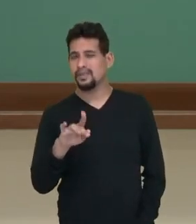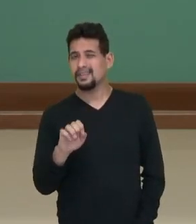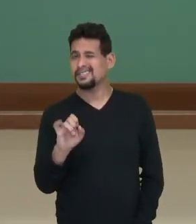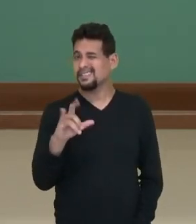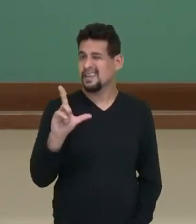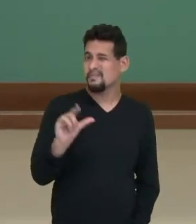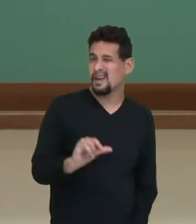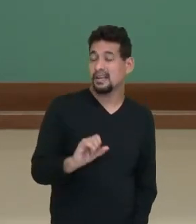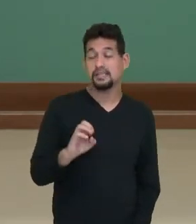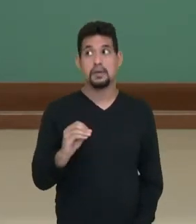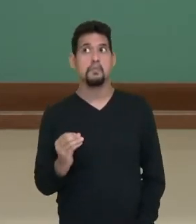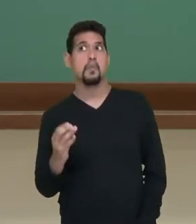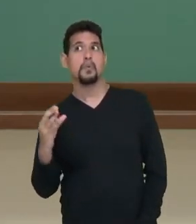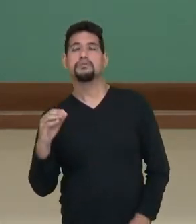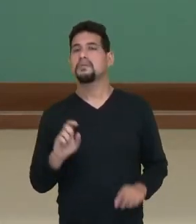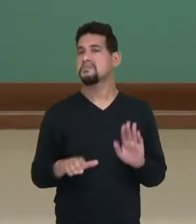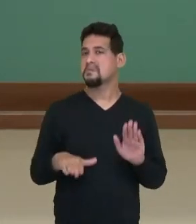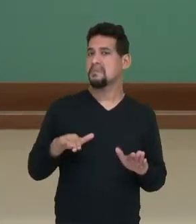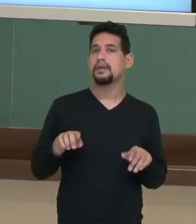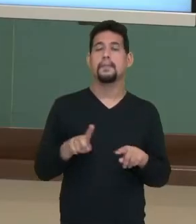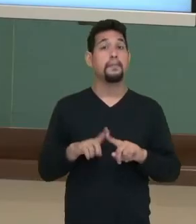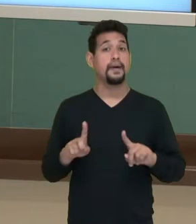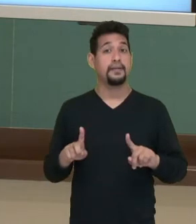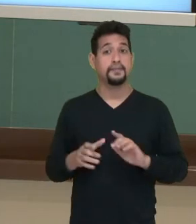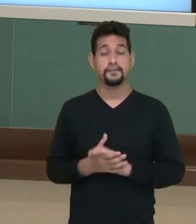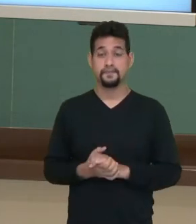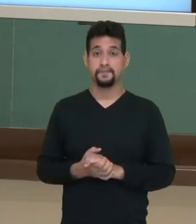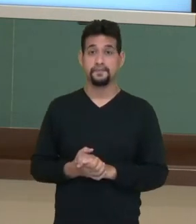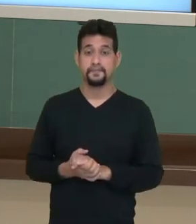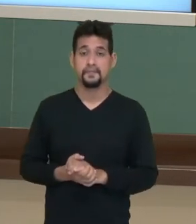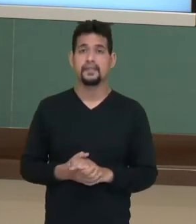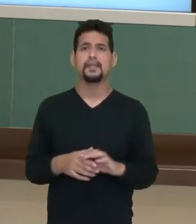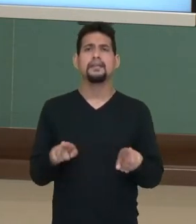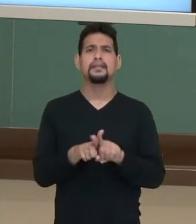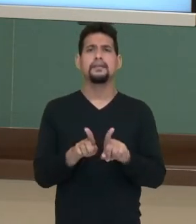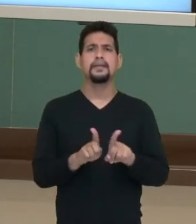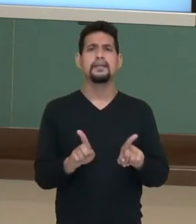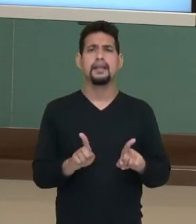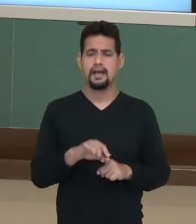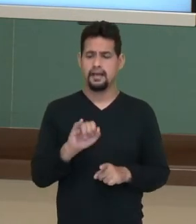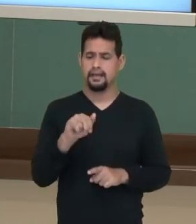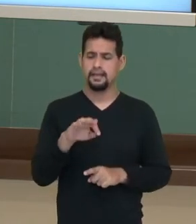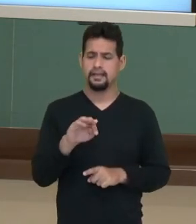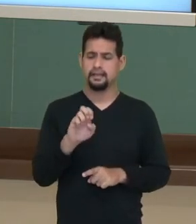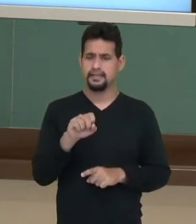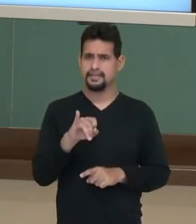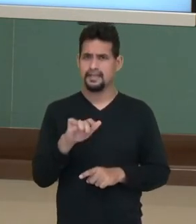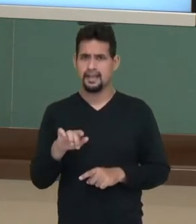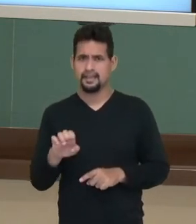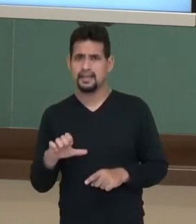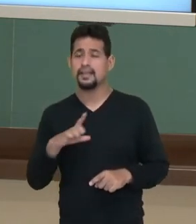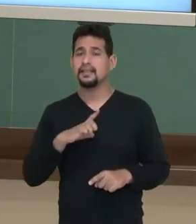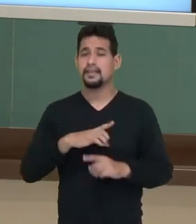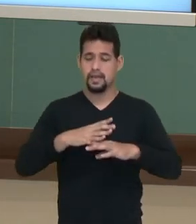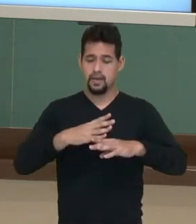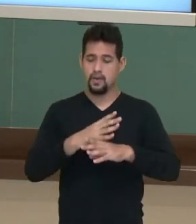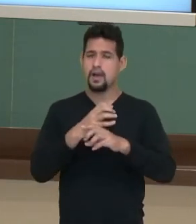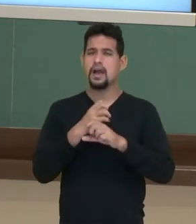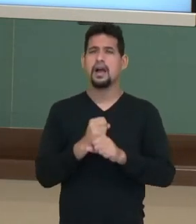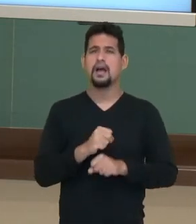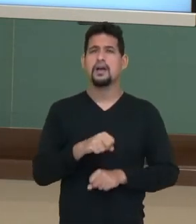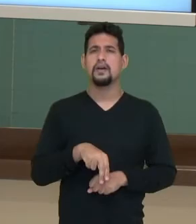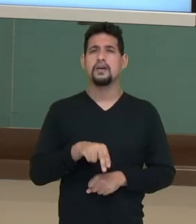amplitude, baixa energia. E é claro, dentro da intensidade, existe um cálculo do nível